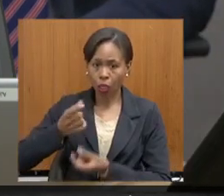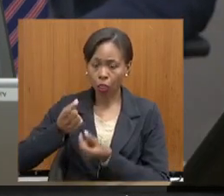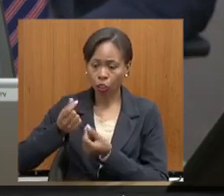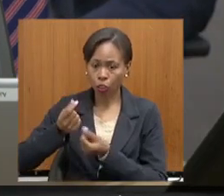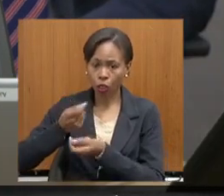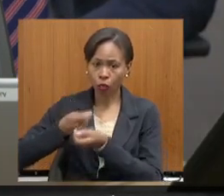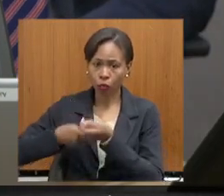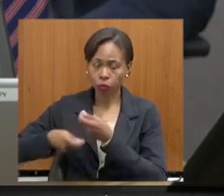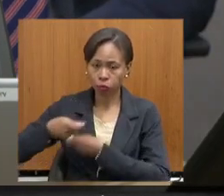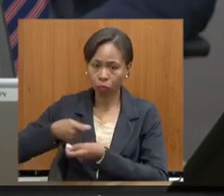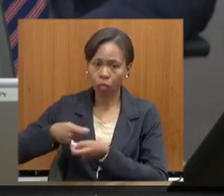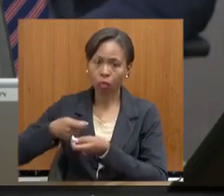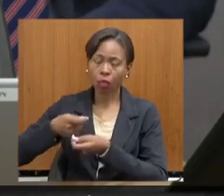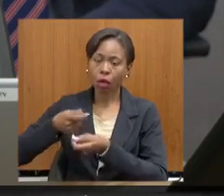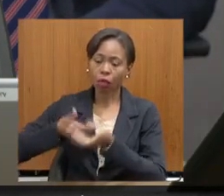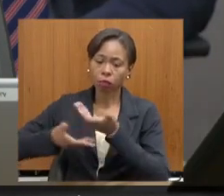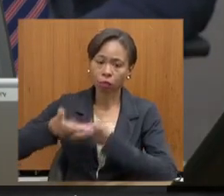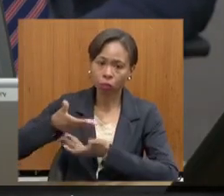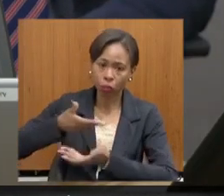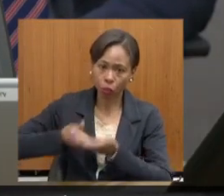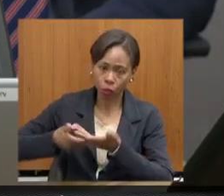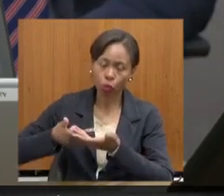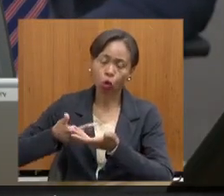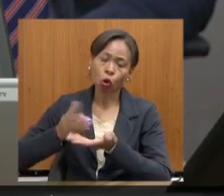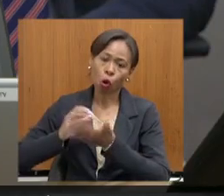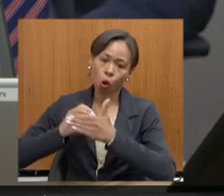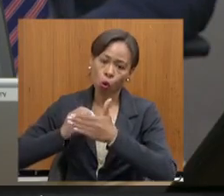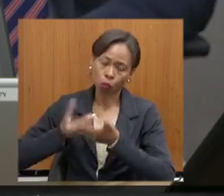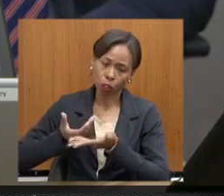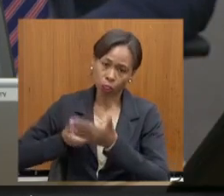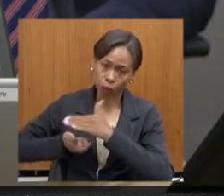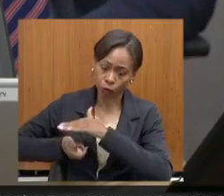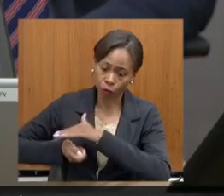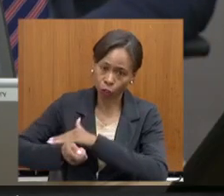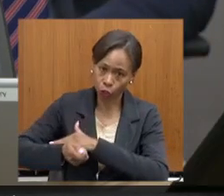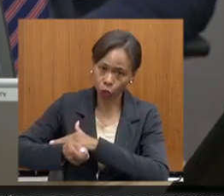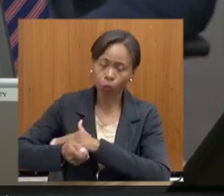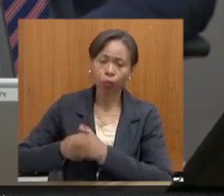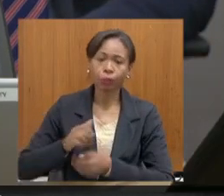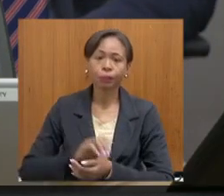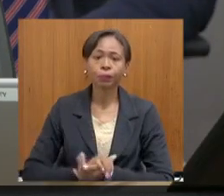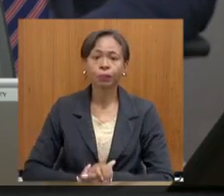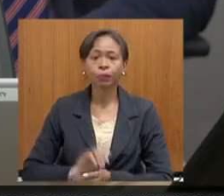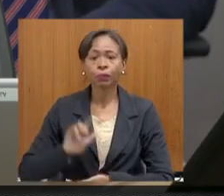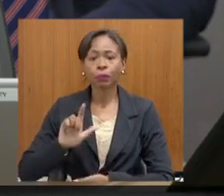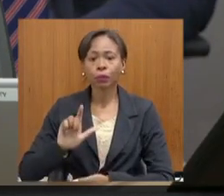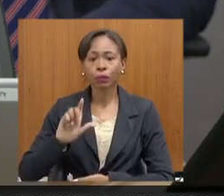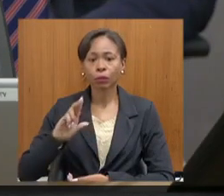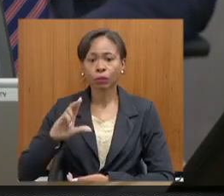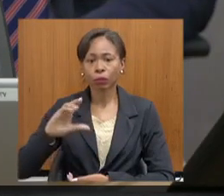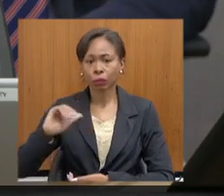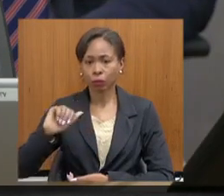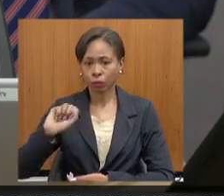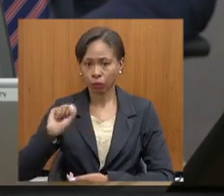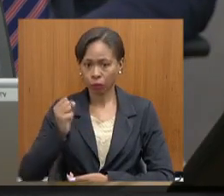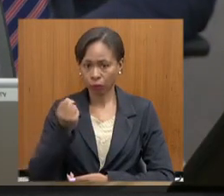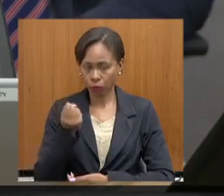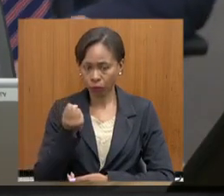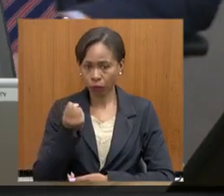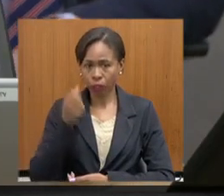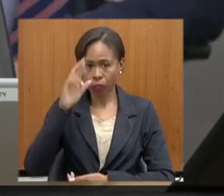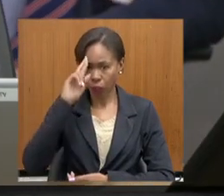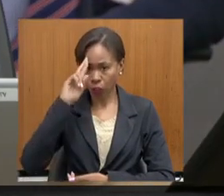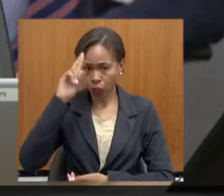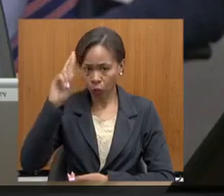com investidores o senhor Hudson fez de Almeida diretor adjunto